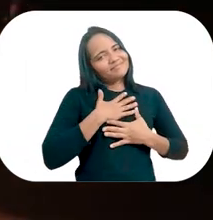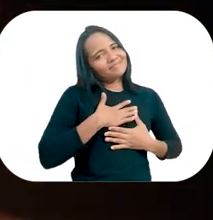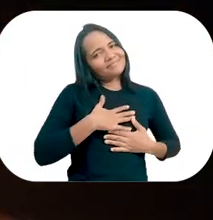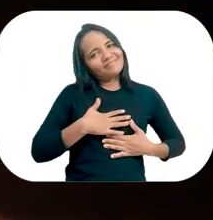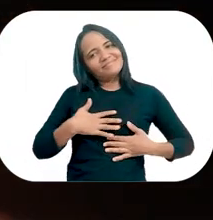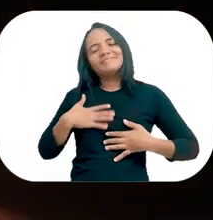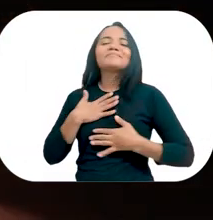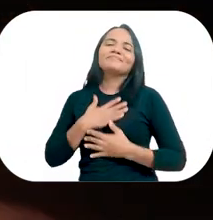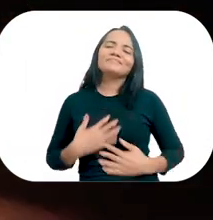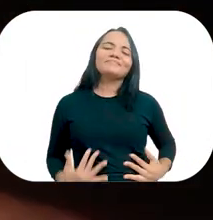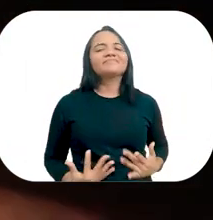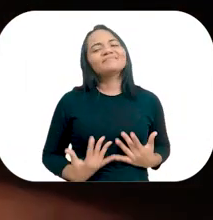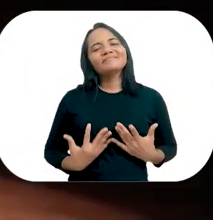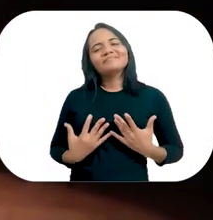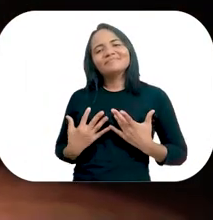prazer.